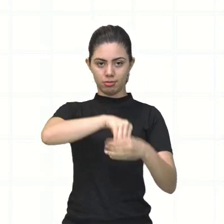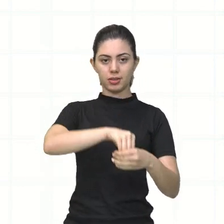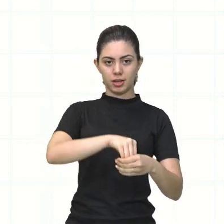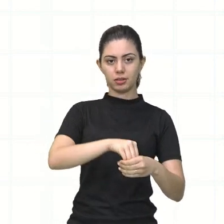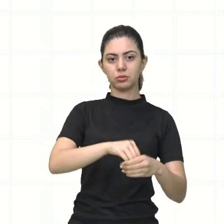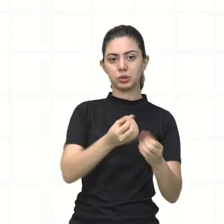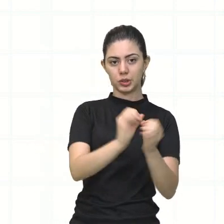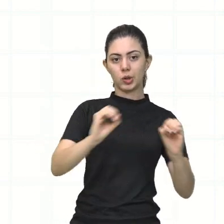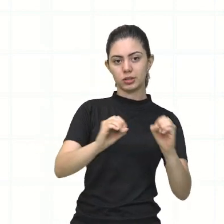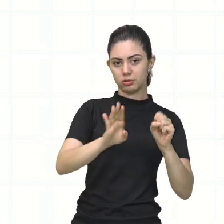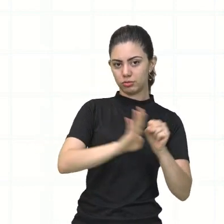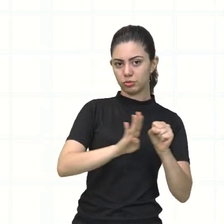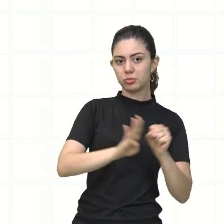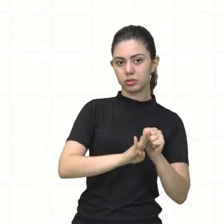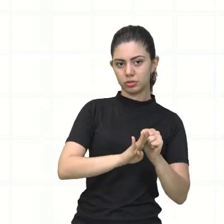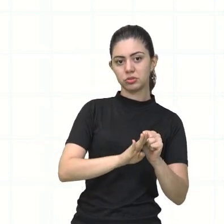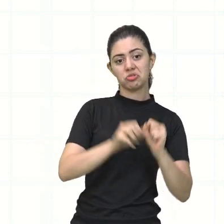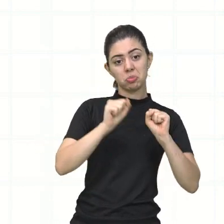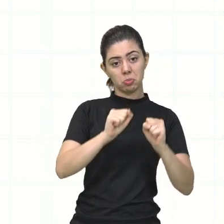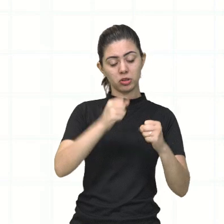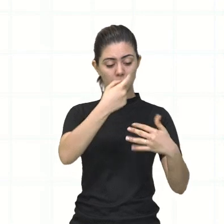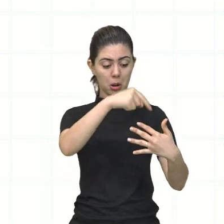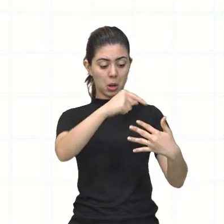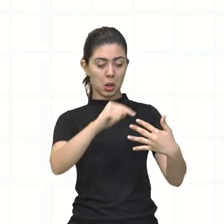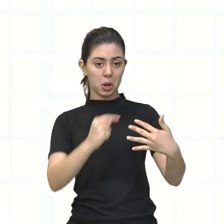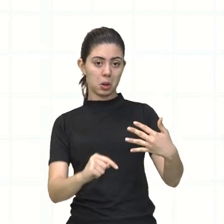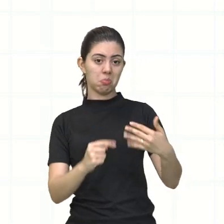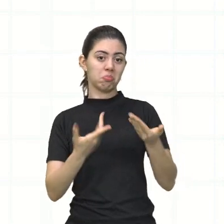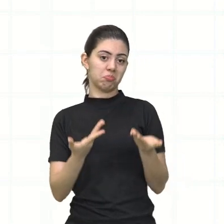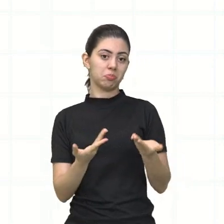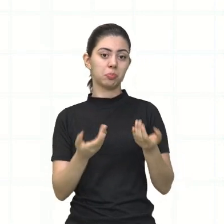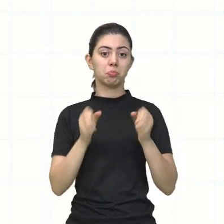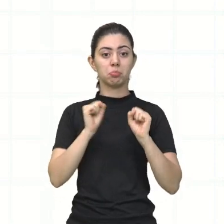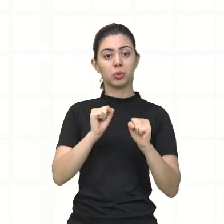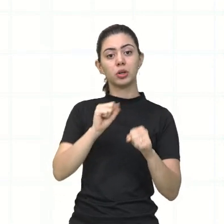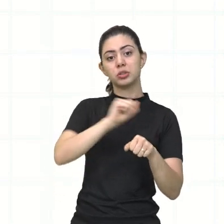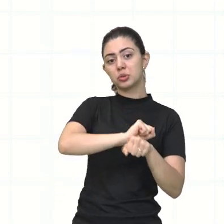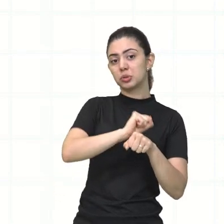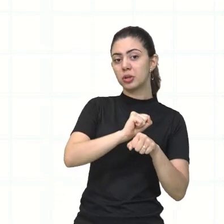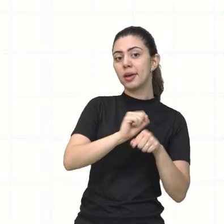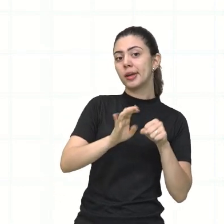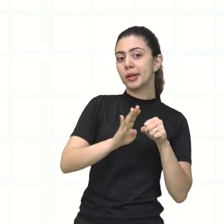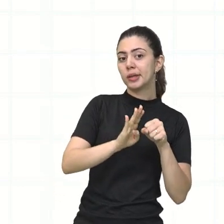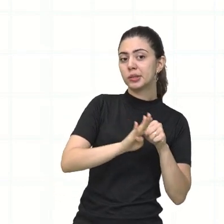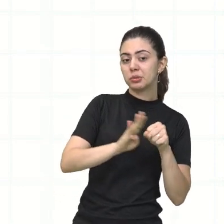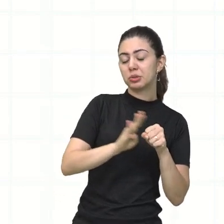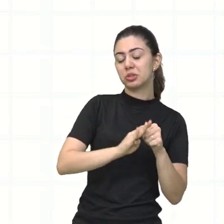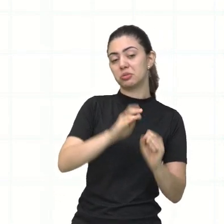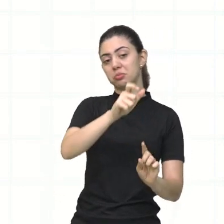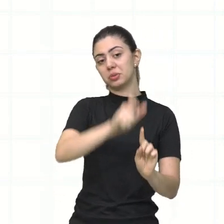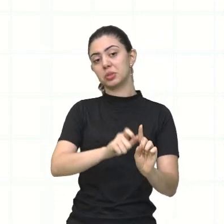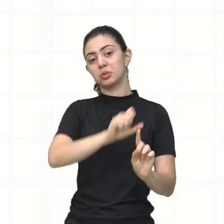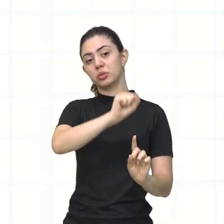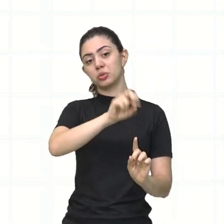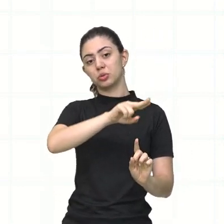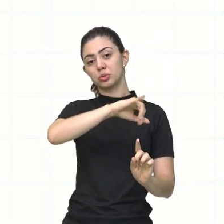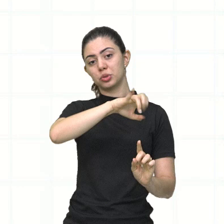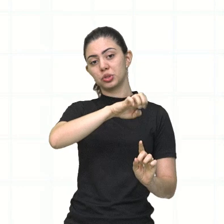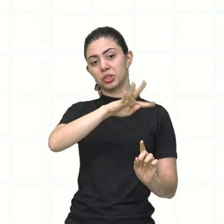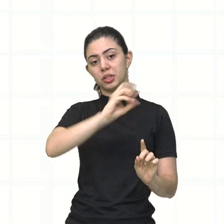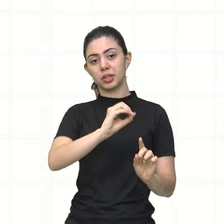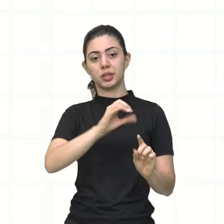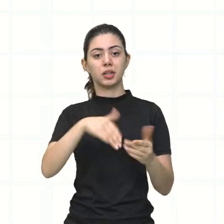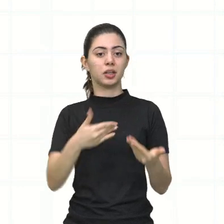subordinadas, que são substantivas, podem ser subjetivas, quando estão funcionando como um sujeito. Elas podem ser objetivas diretas, quando elas